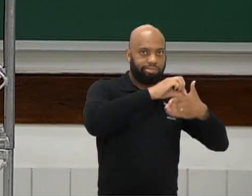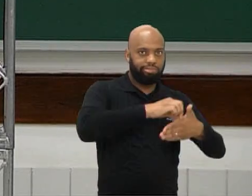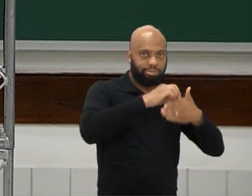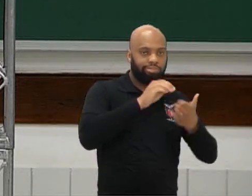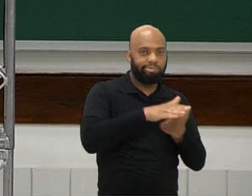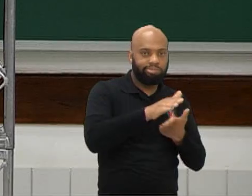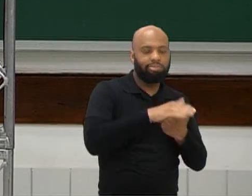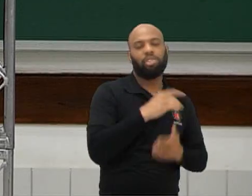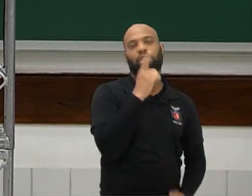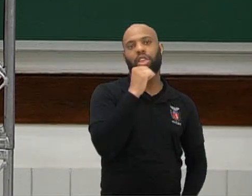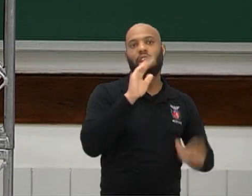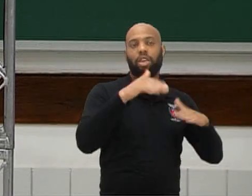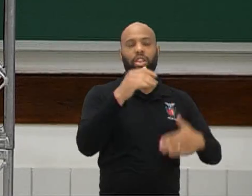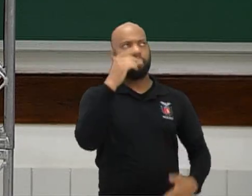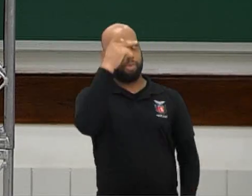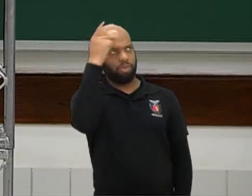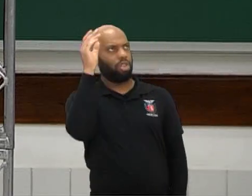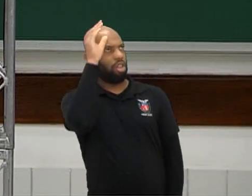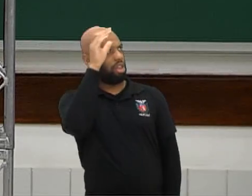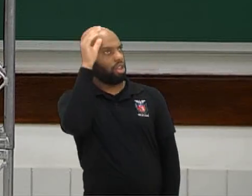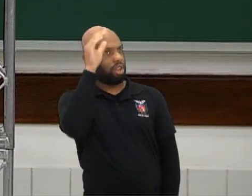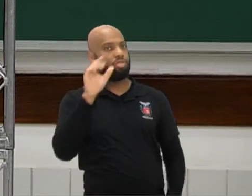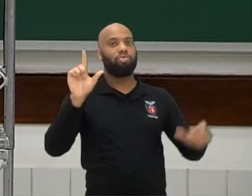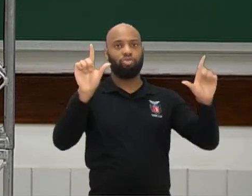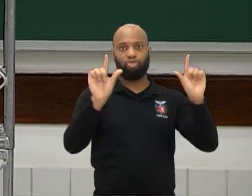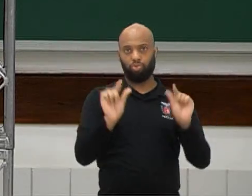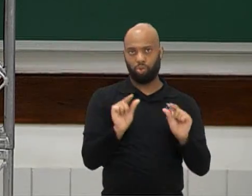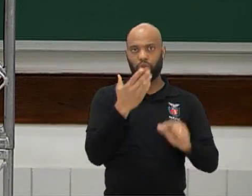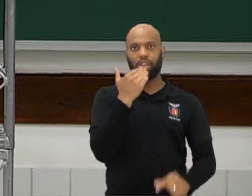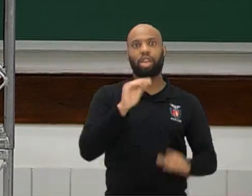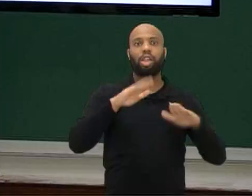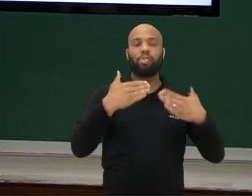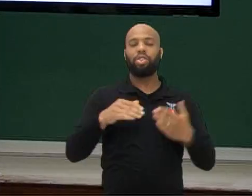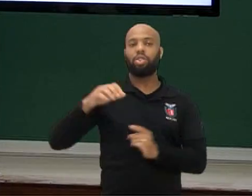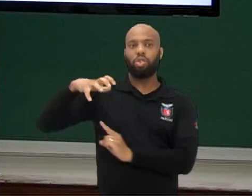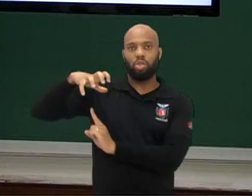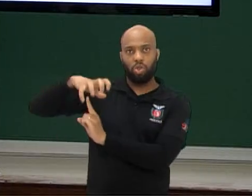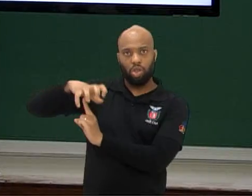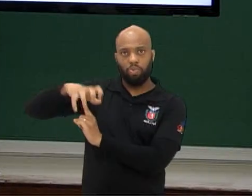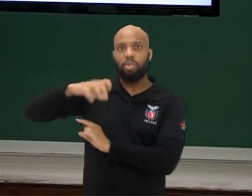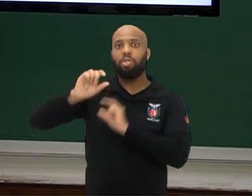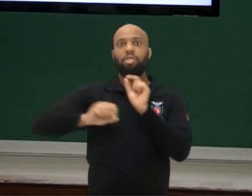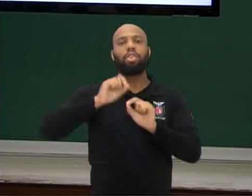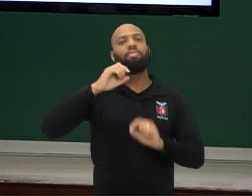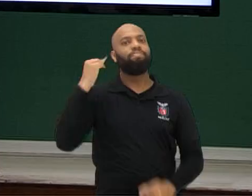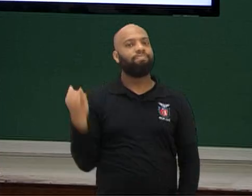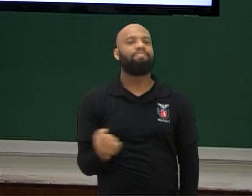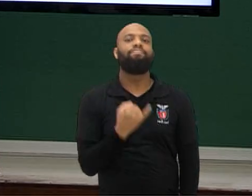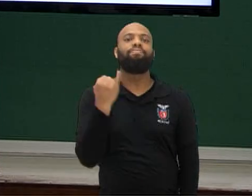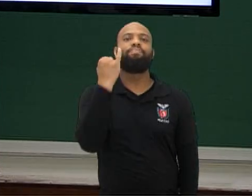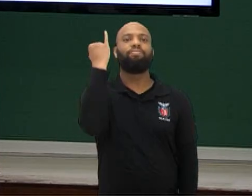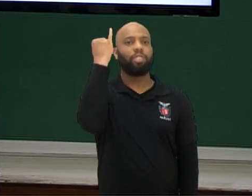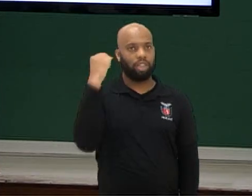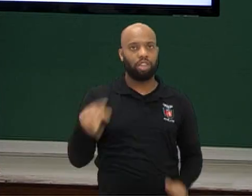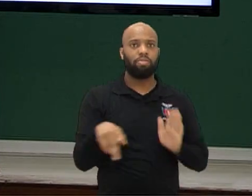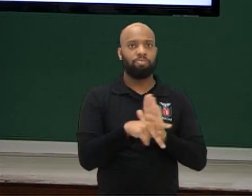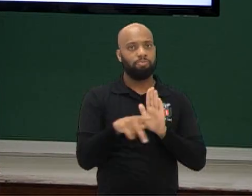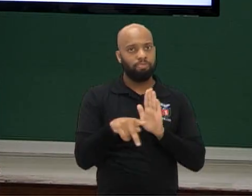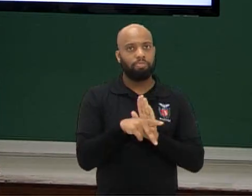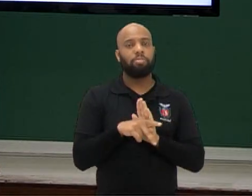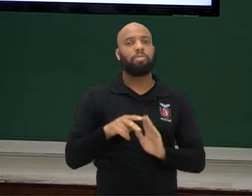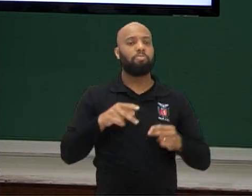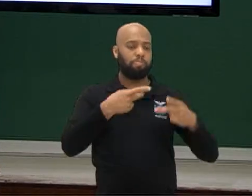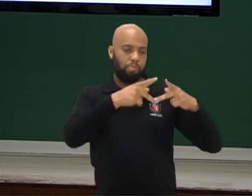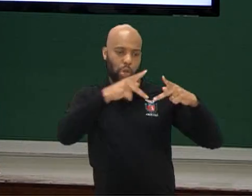e deixando de comer carne ou comendo menos. E o cogumelo, ele entra aí como uma importante fonte, principalmente